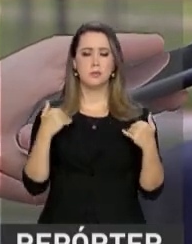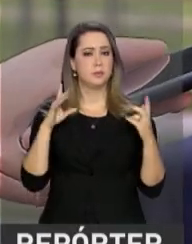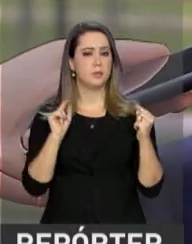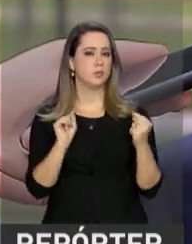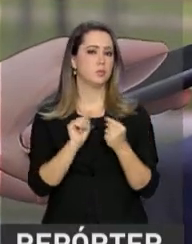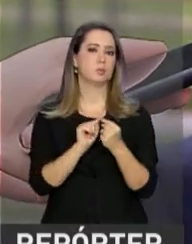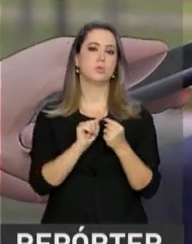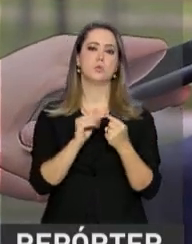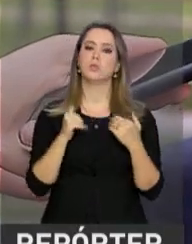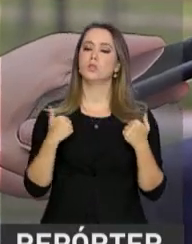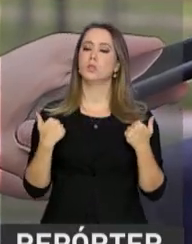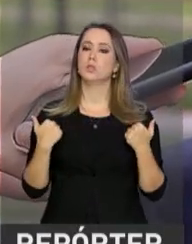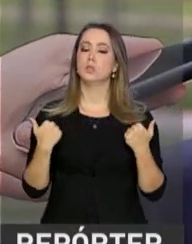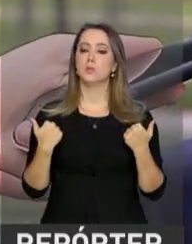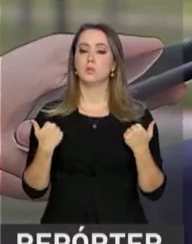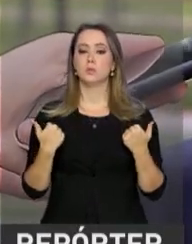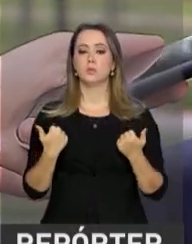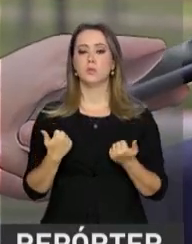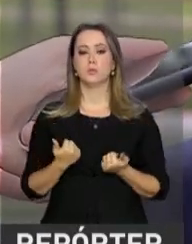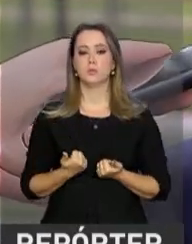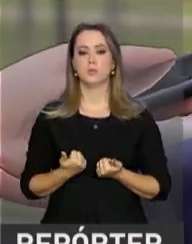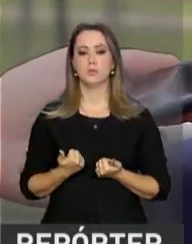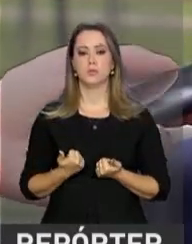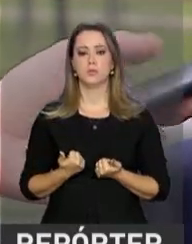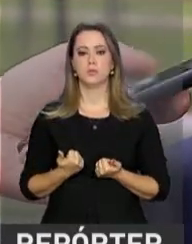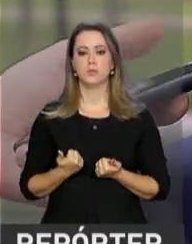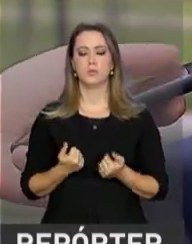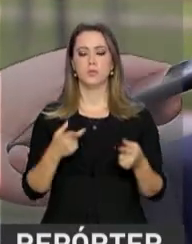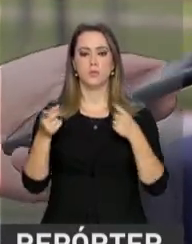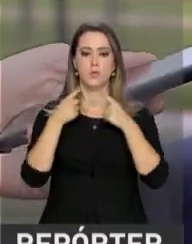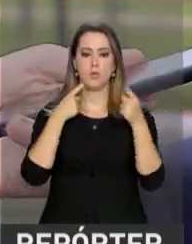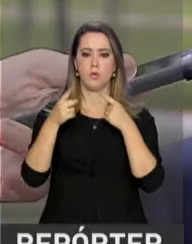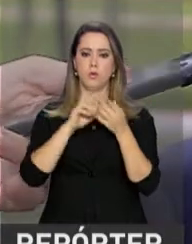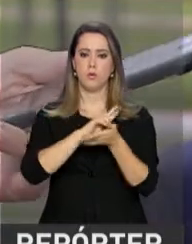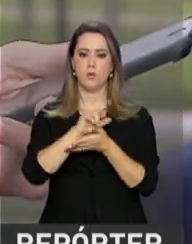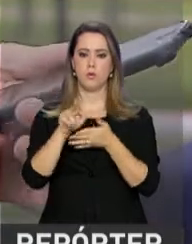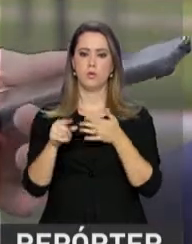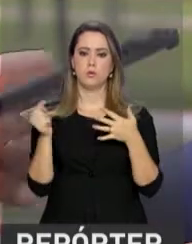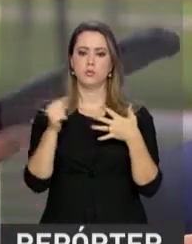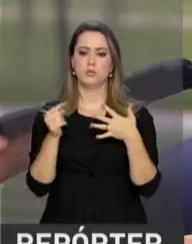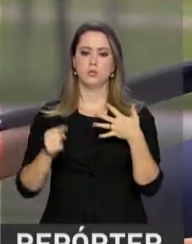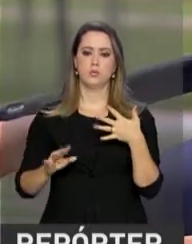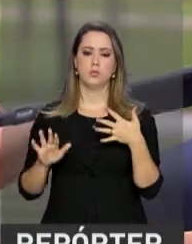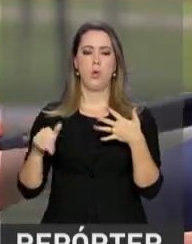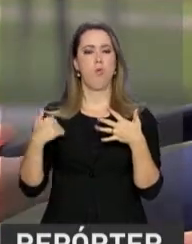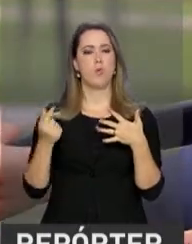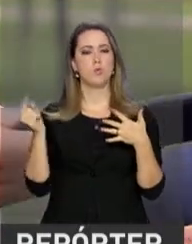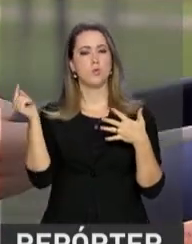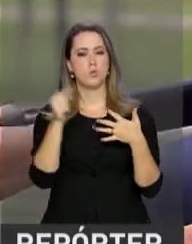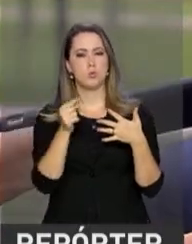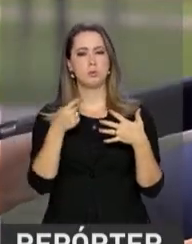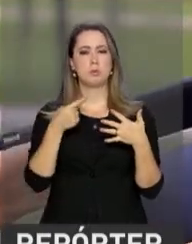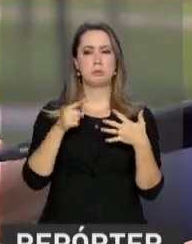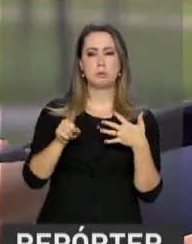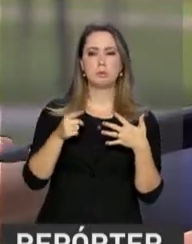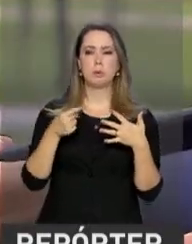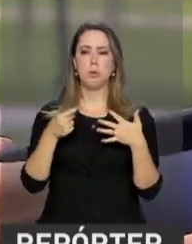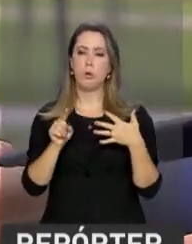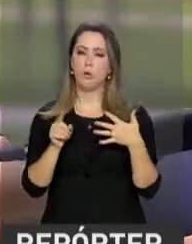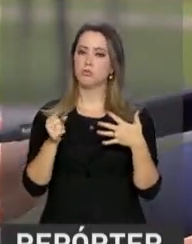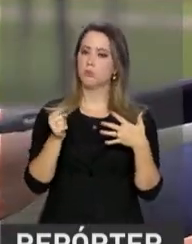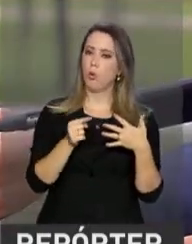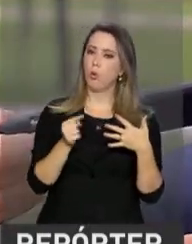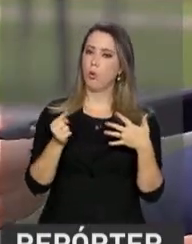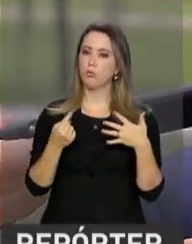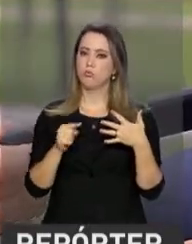a aaa sobre a discussão dos diversos pontos quais são os pontos existentes até então